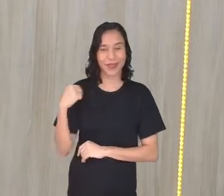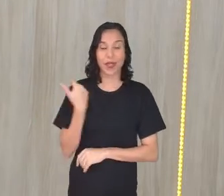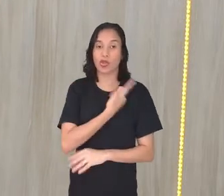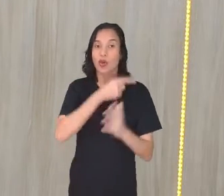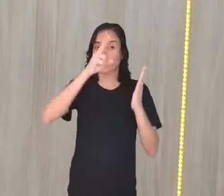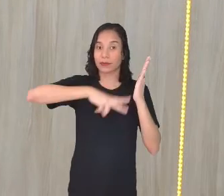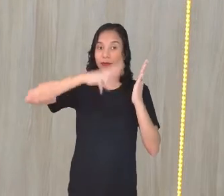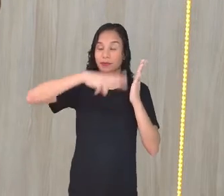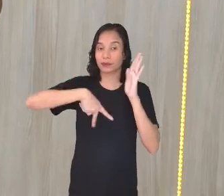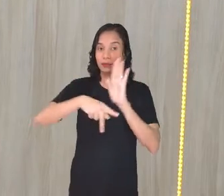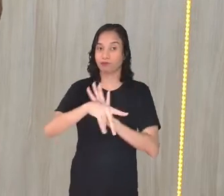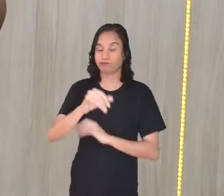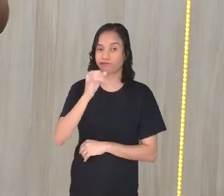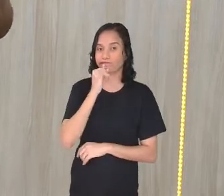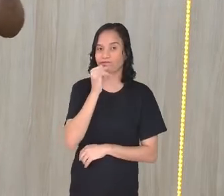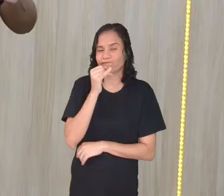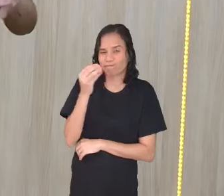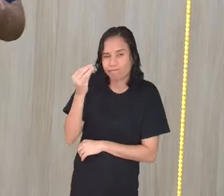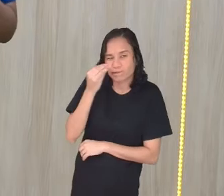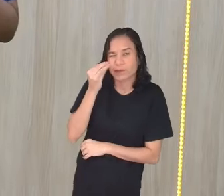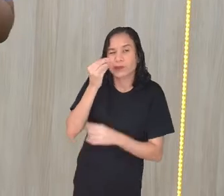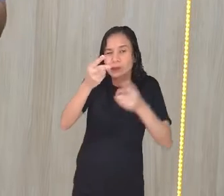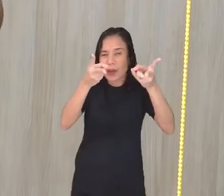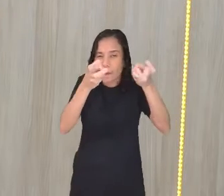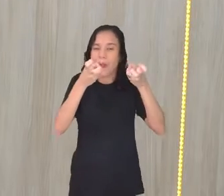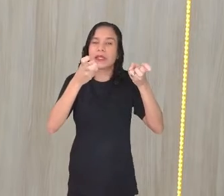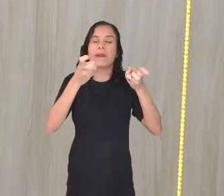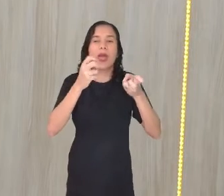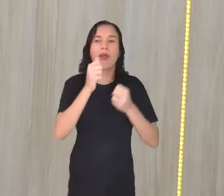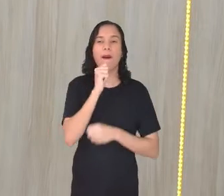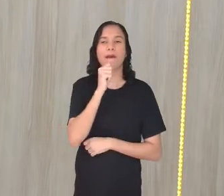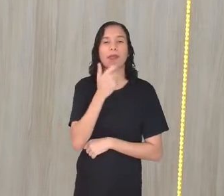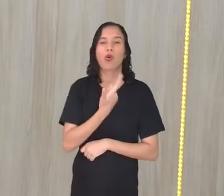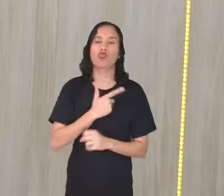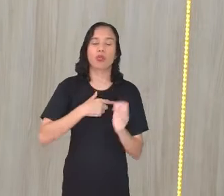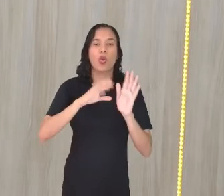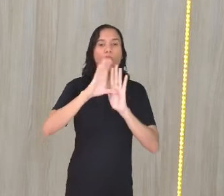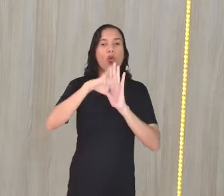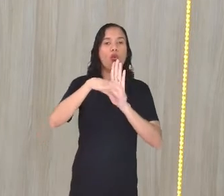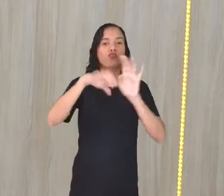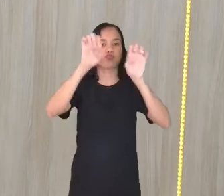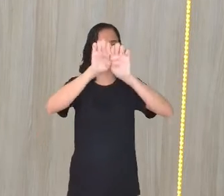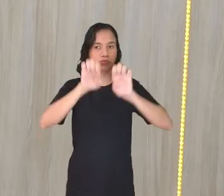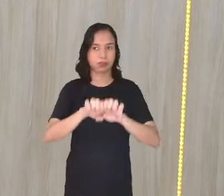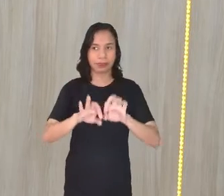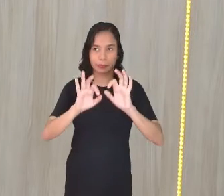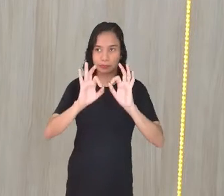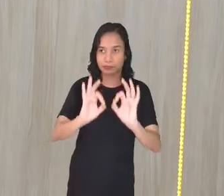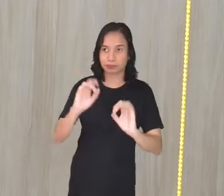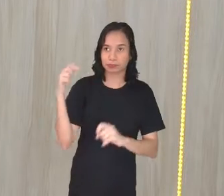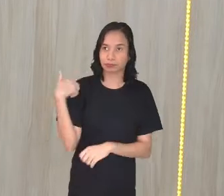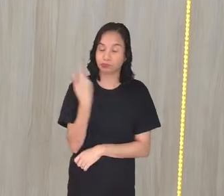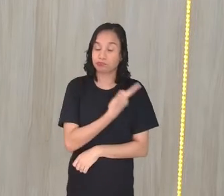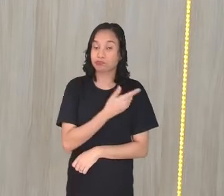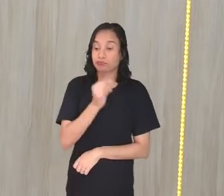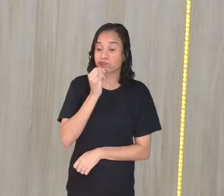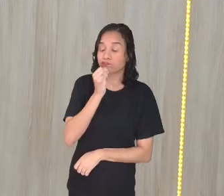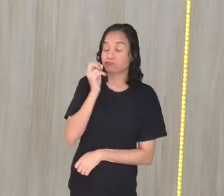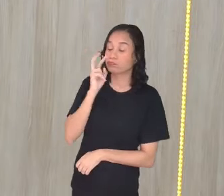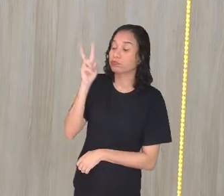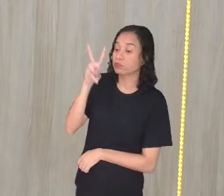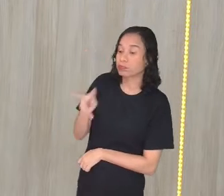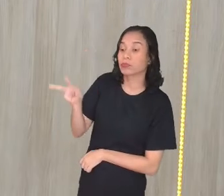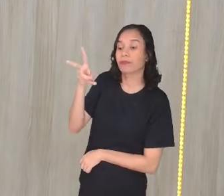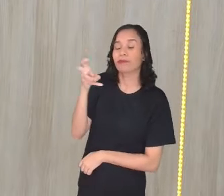alguns exemplos e tentar fazer esse reconhecimento sem ainda ter o conceito estruturadinho, tá? A gente vai, por meio do exemplo,